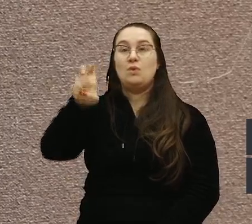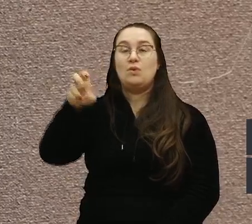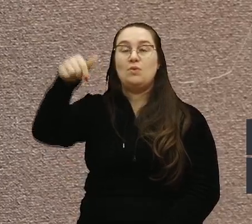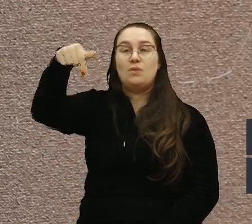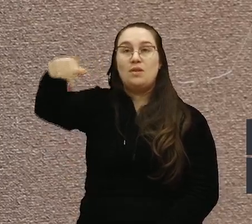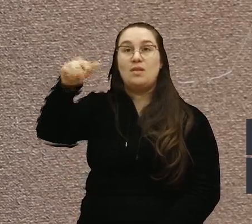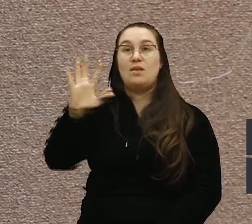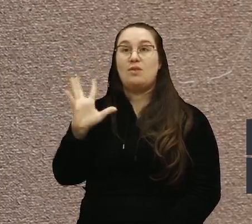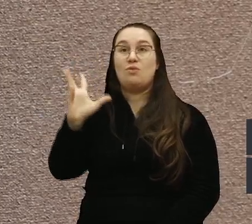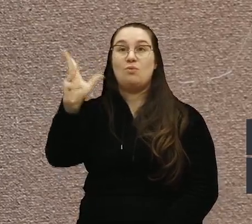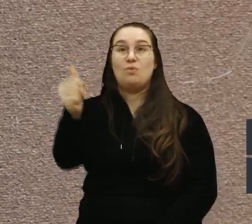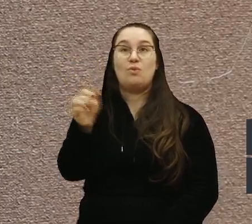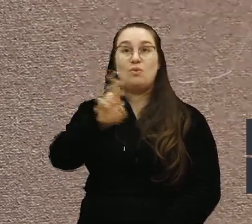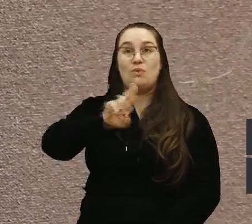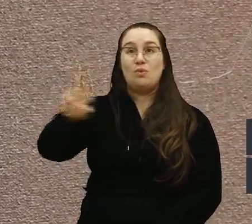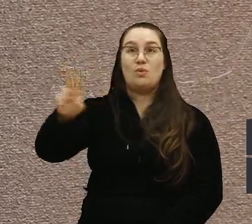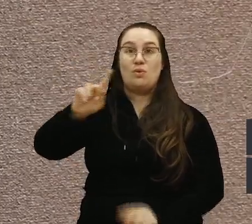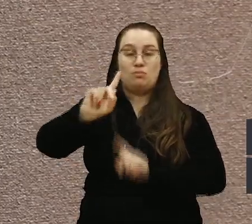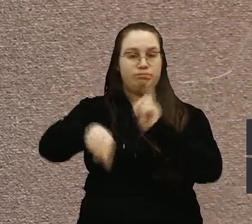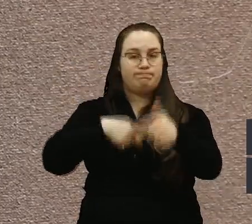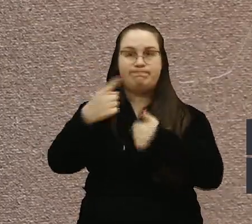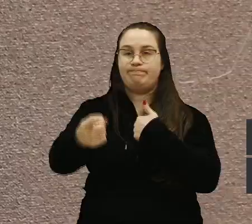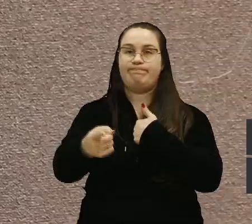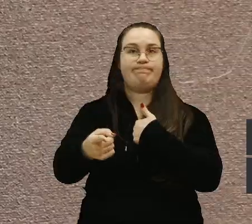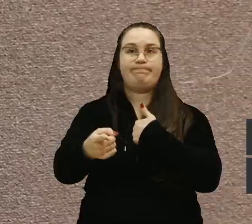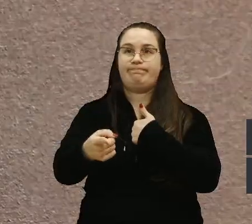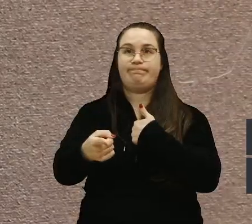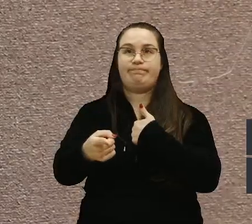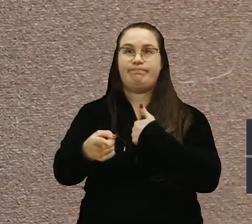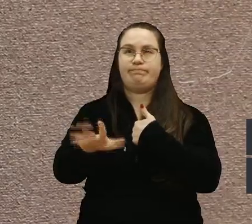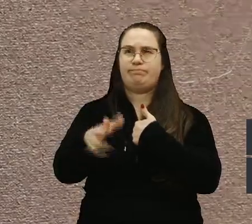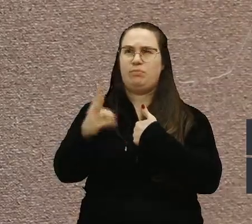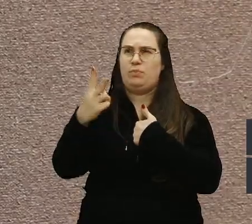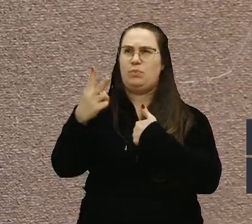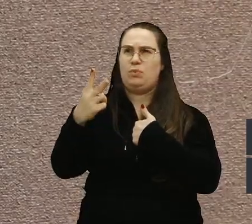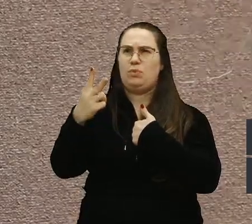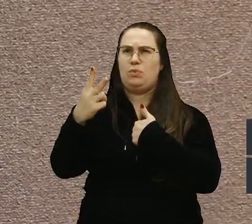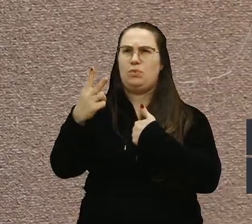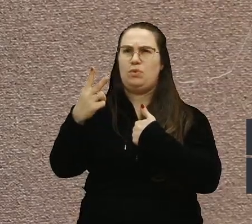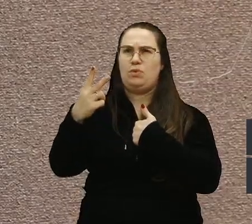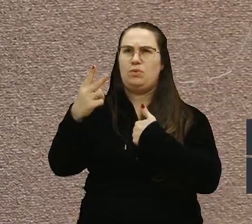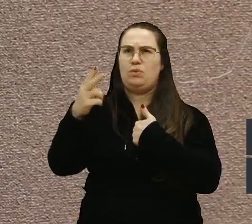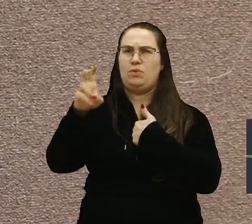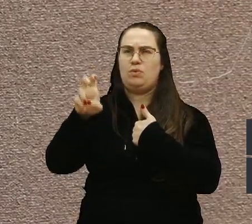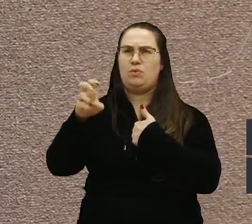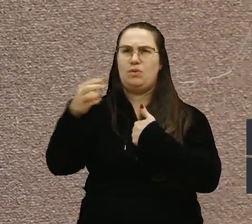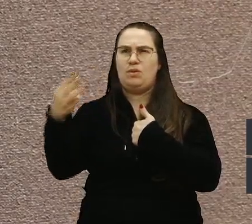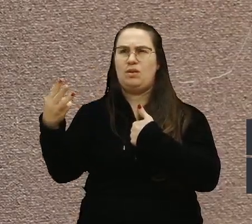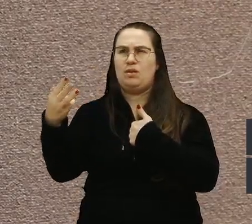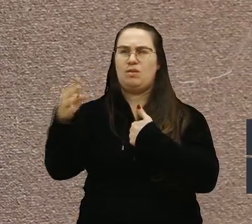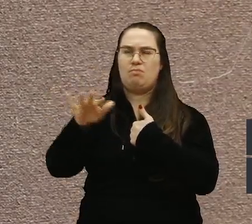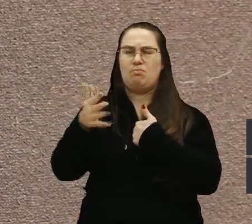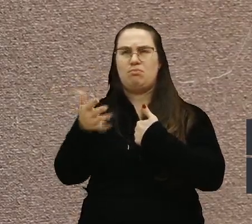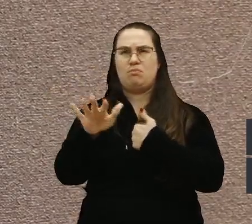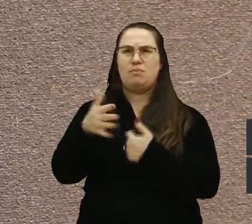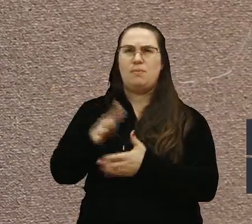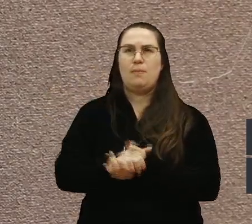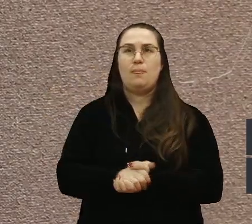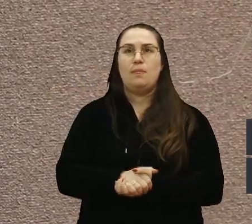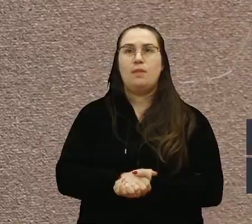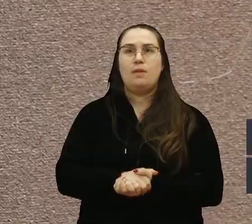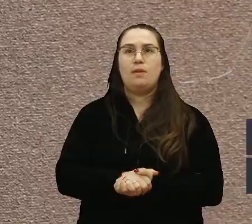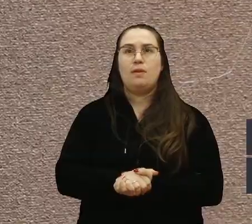257 milhões de reais em superávit. Ou era 257 ou 253, algo em torno disso.